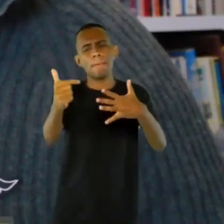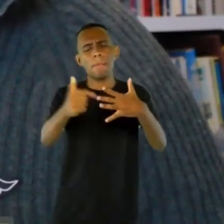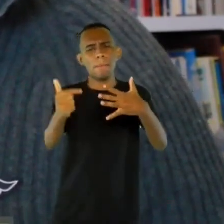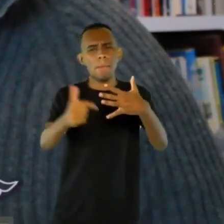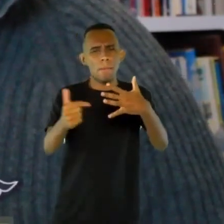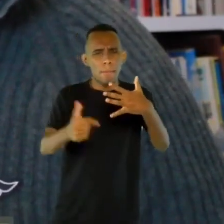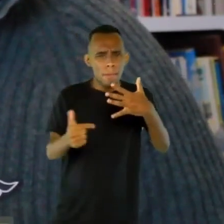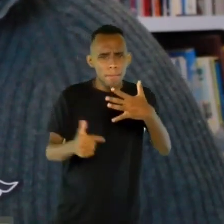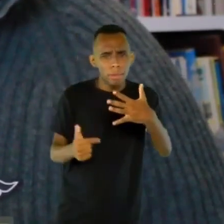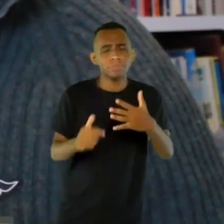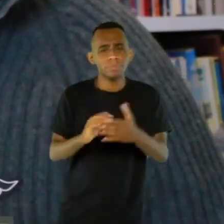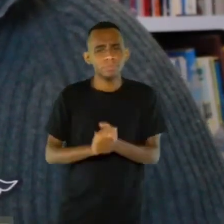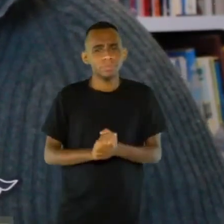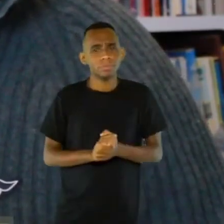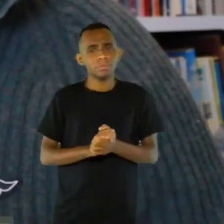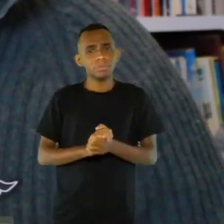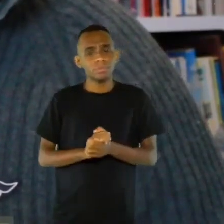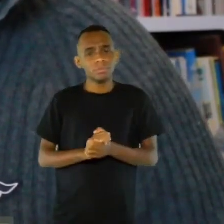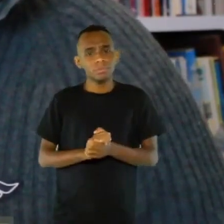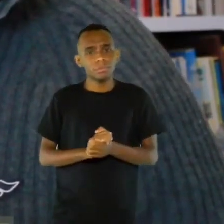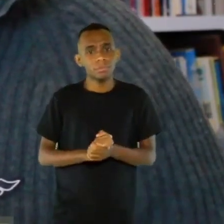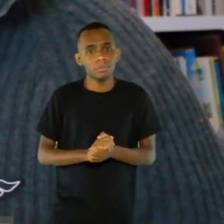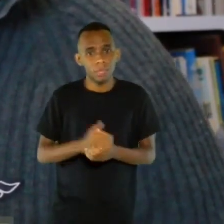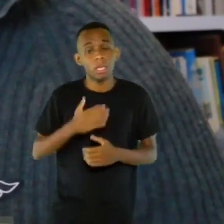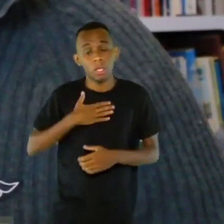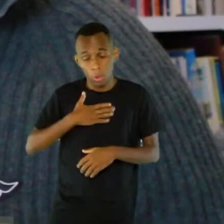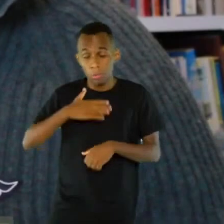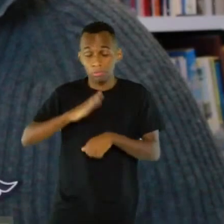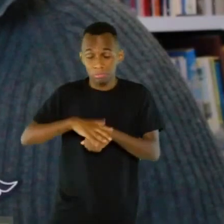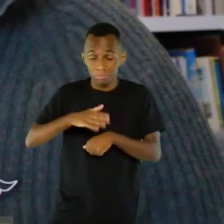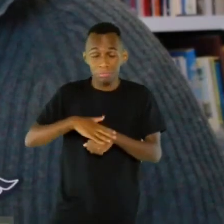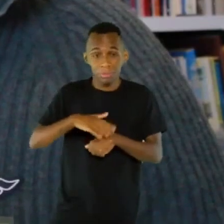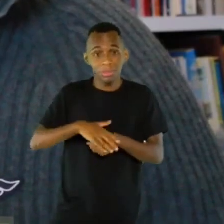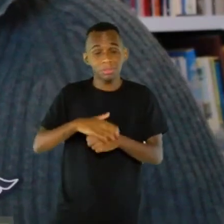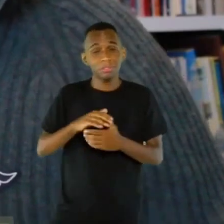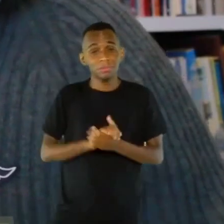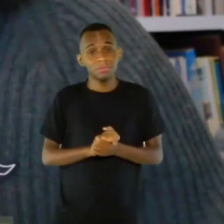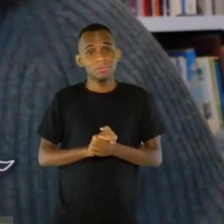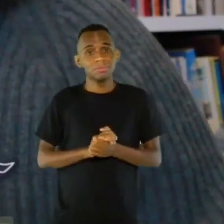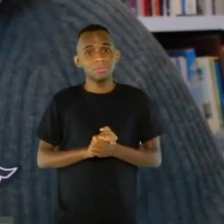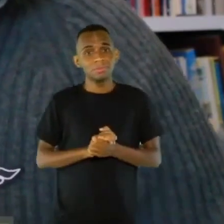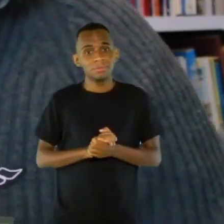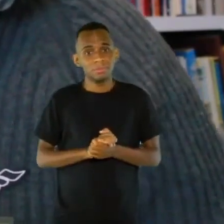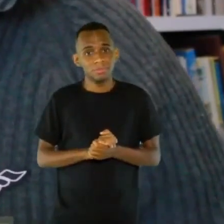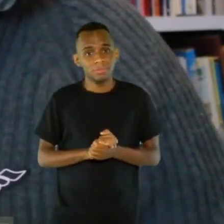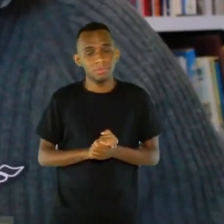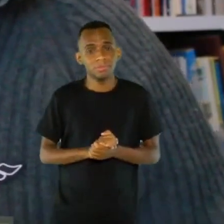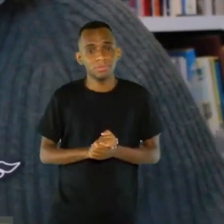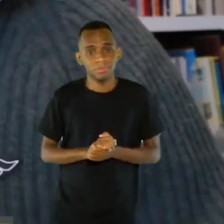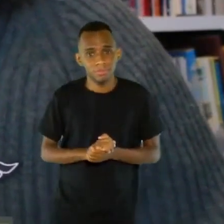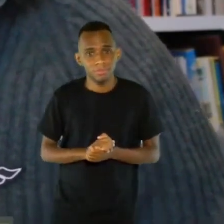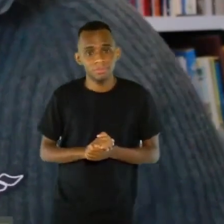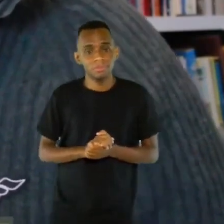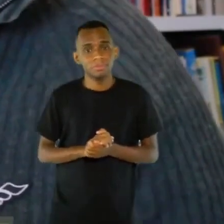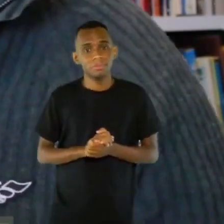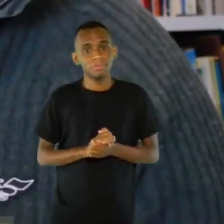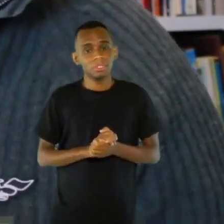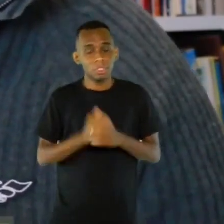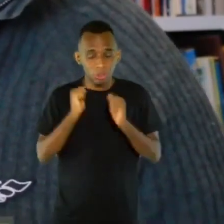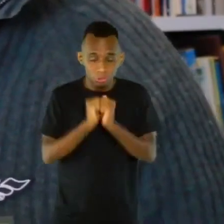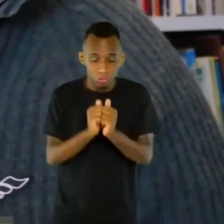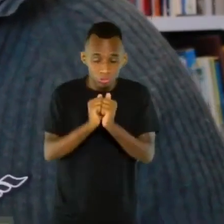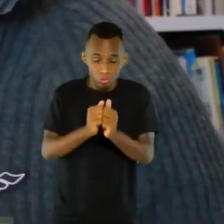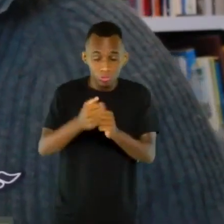Moisés Espírito Santo, Afonso Borges sou eu mesmo. Muito obrigado sou eu. Está aqui com a